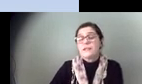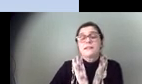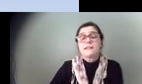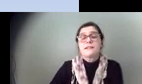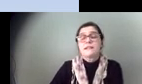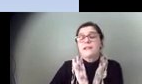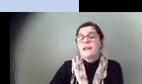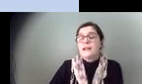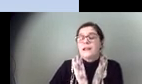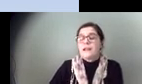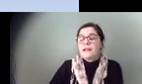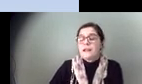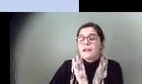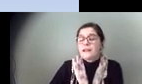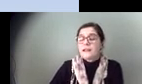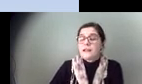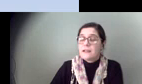para vocês que